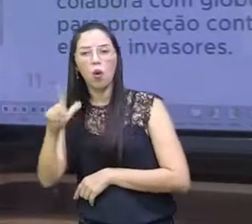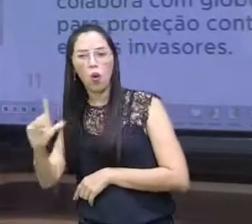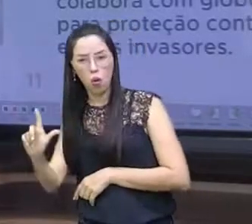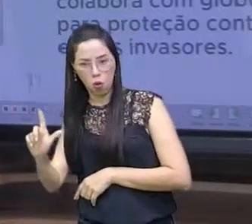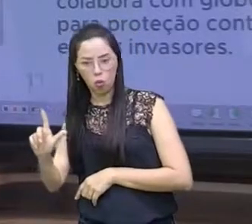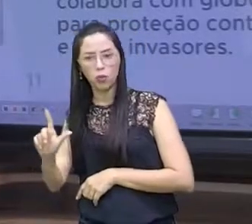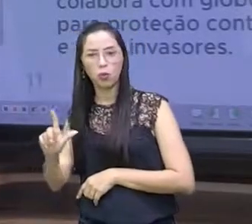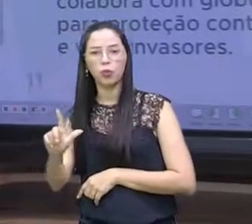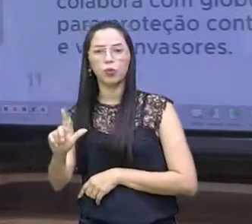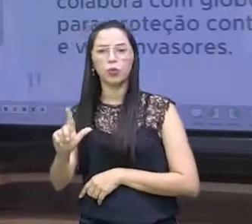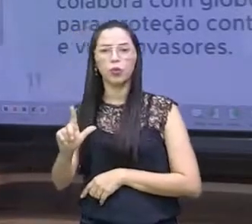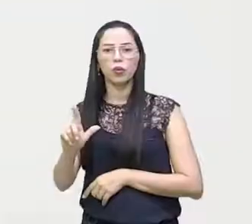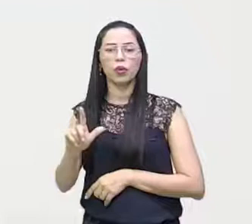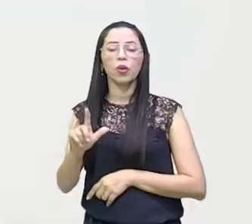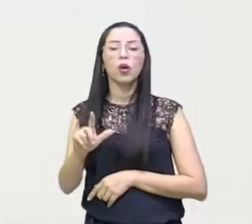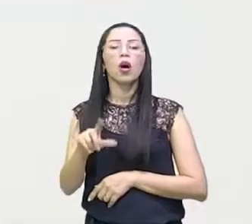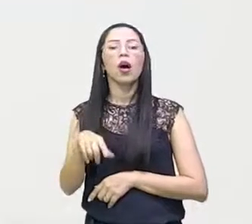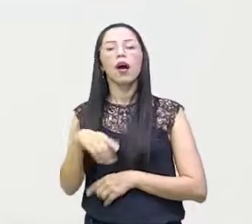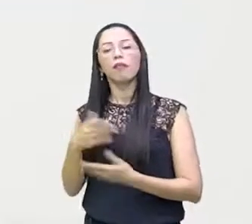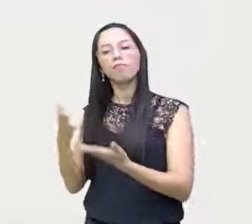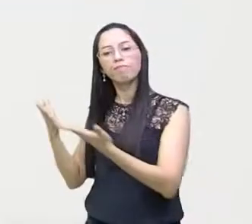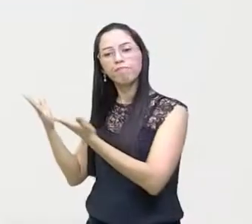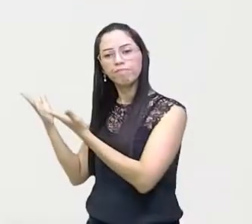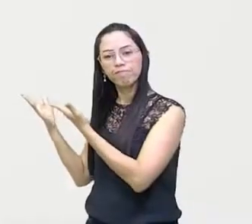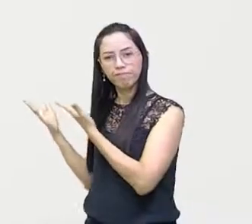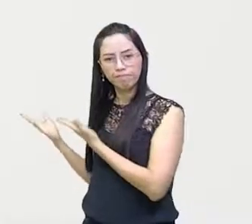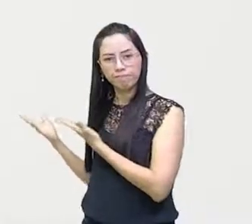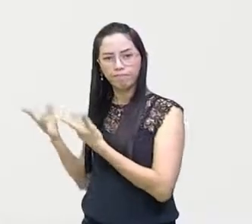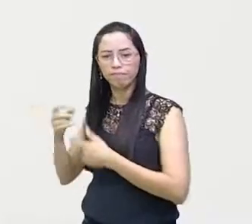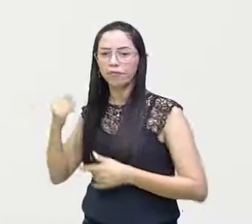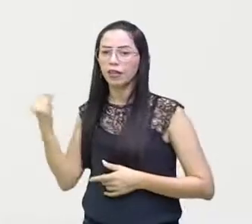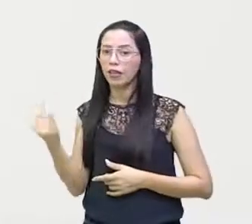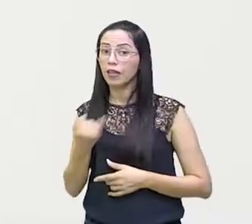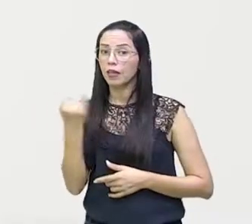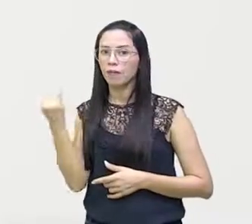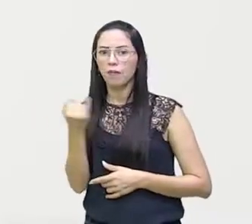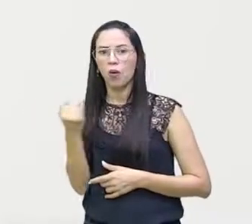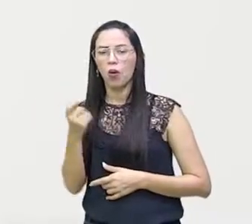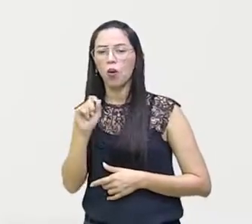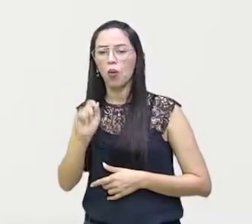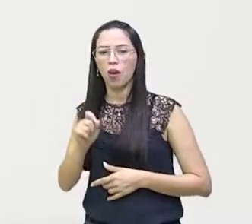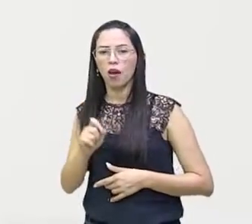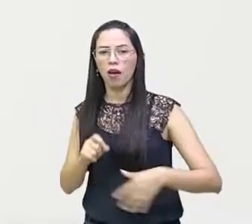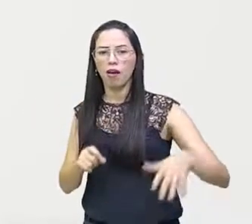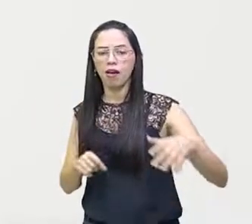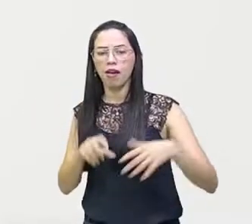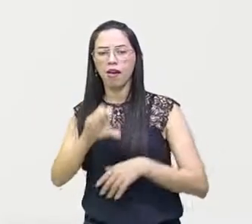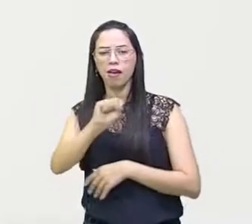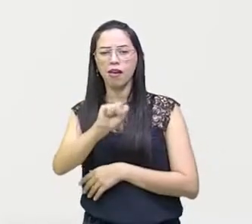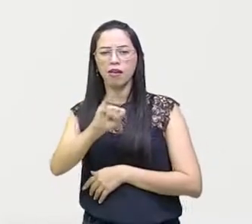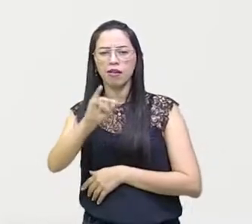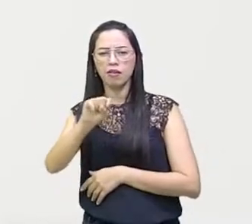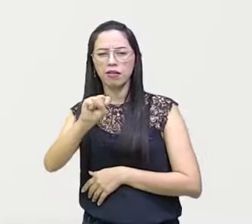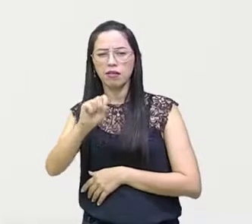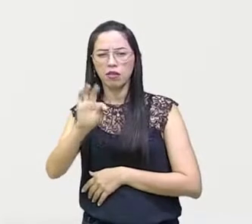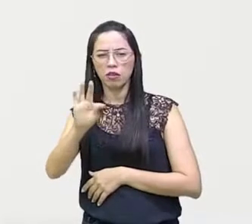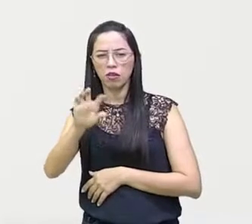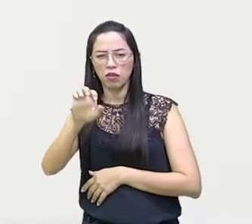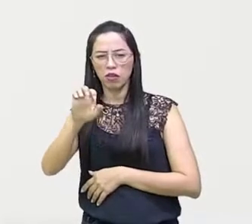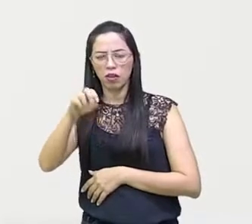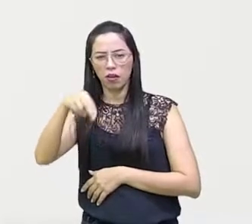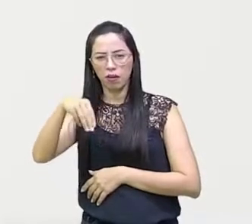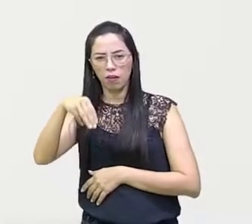é o sistema linfático. O corpo humano possui outro sistema de fluxo de líquido, o sistema